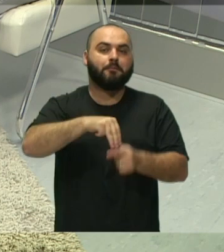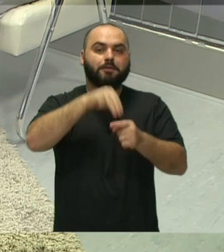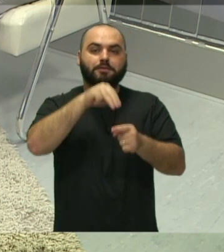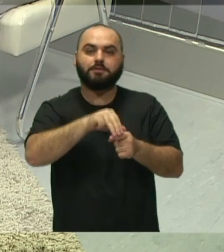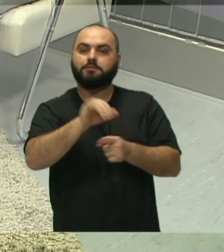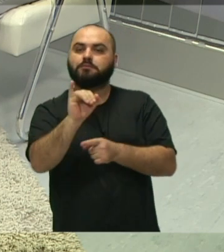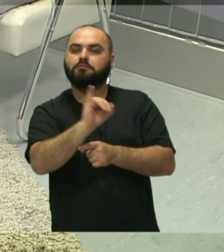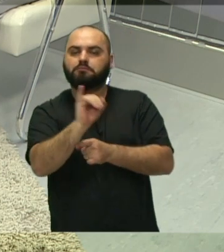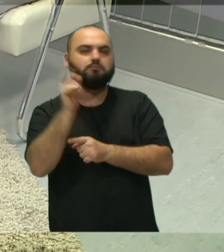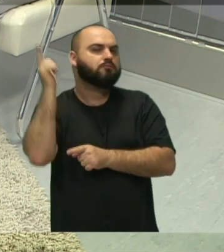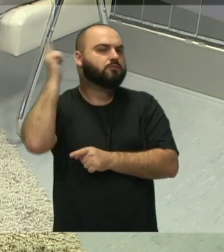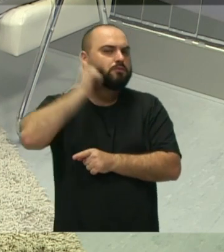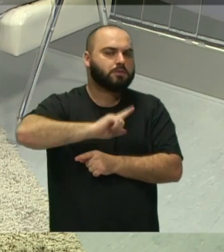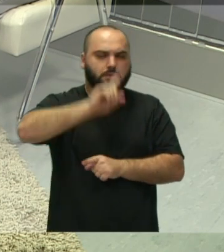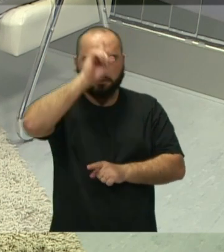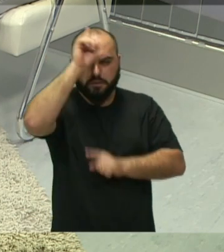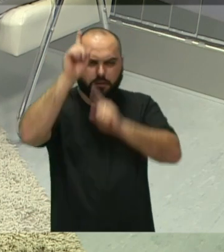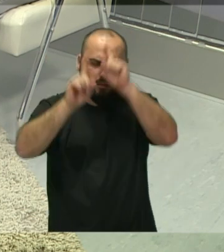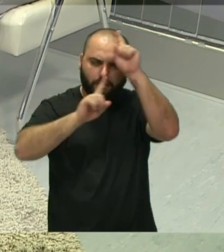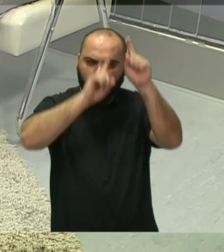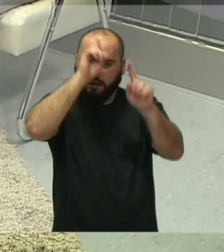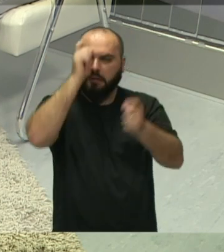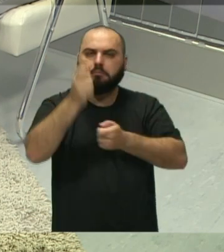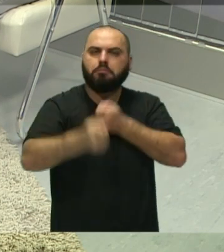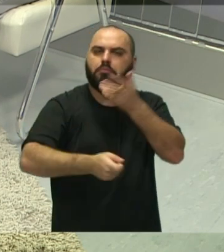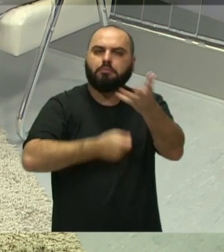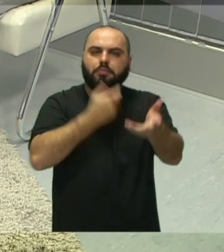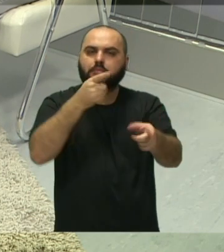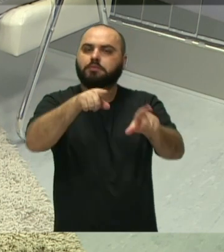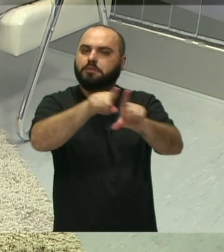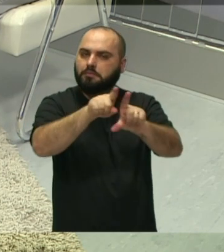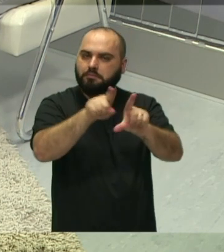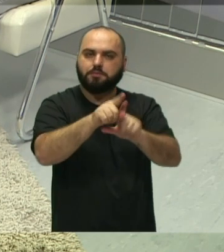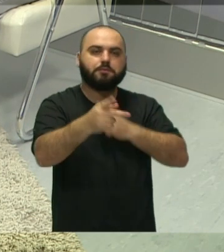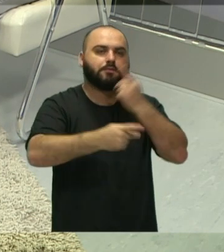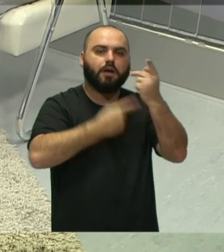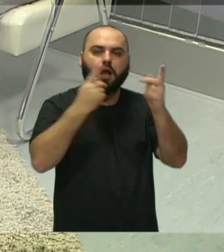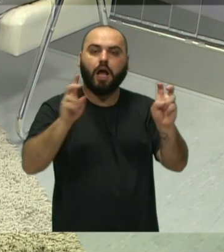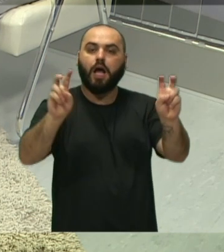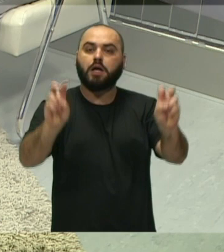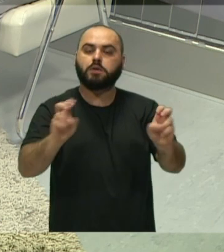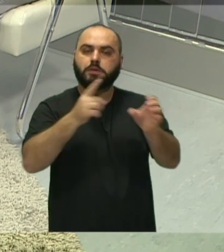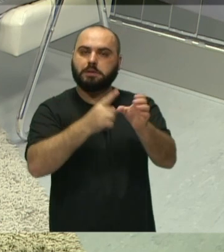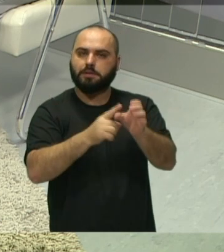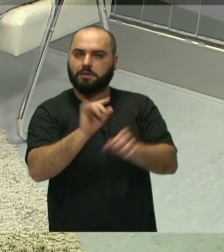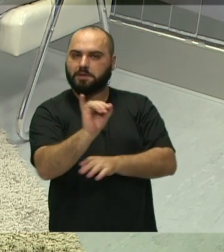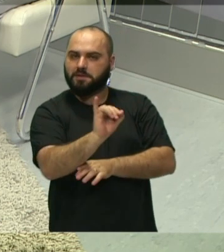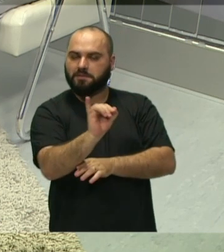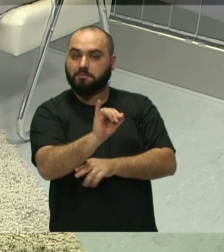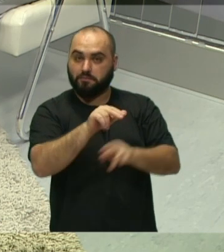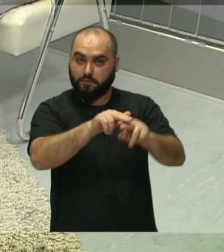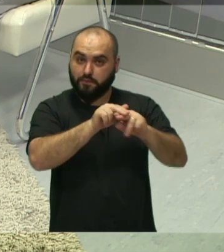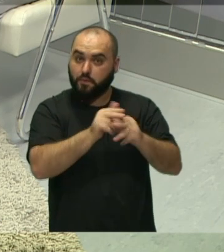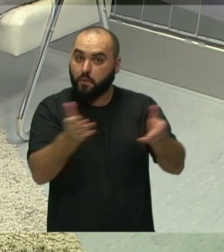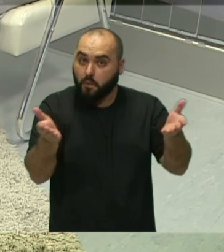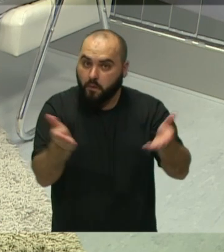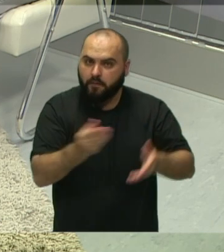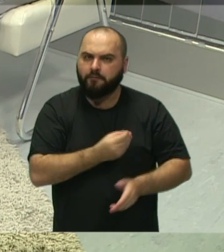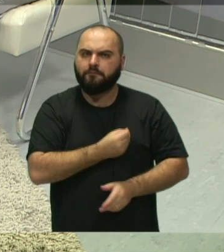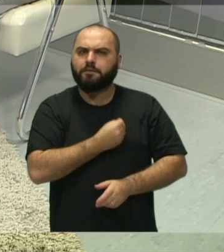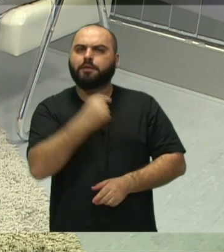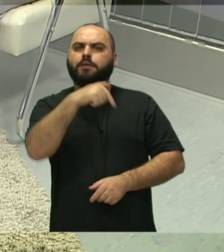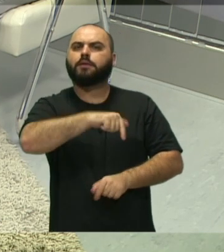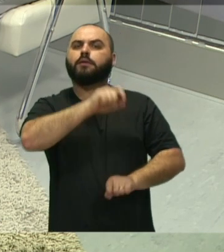as suas principais pautas legislativas e comentarem os assuntos da cidade. E no programa de hoje nós recebemos